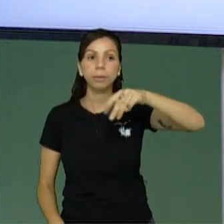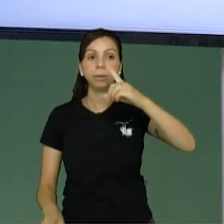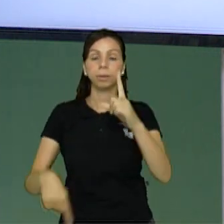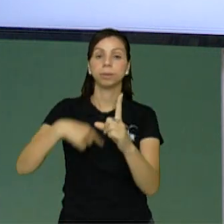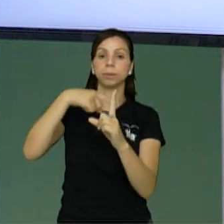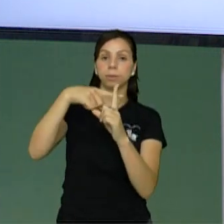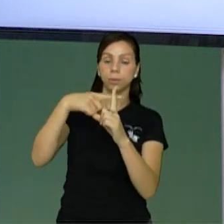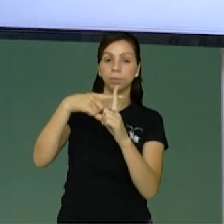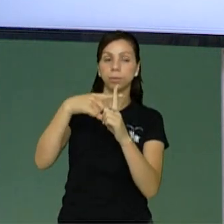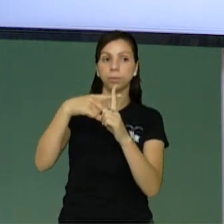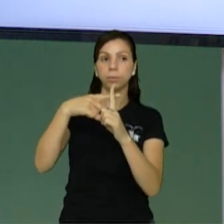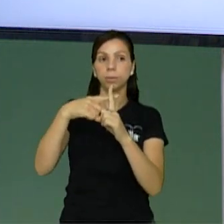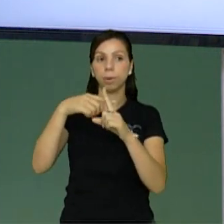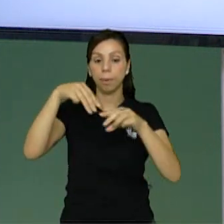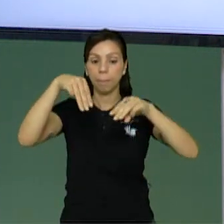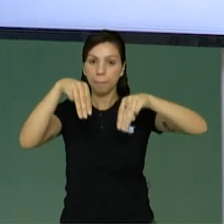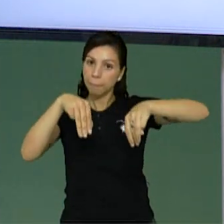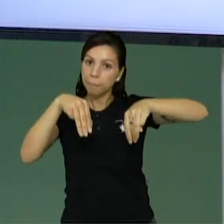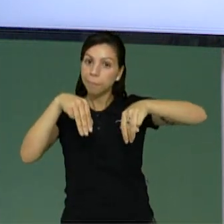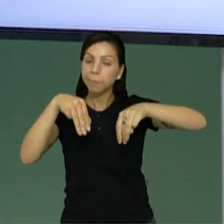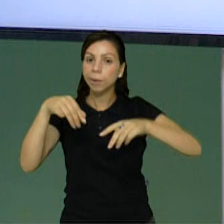mais a massa do 2